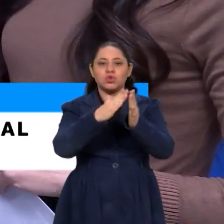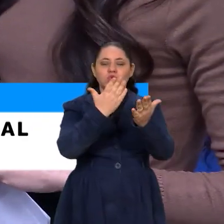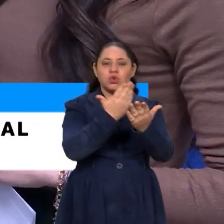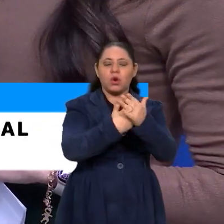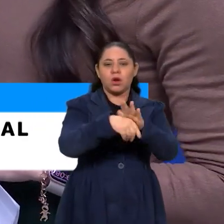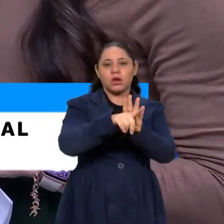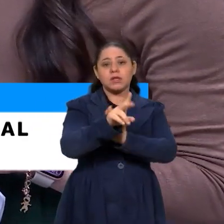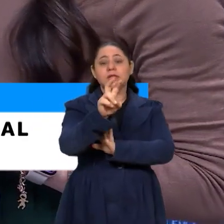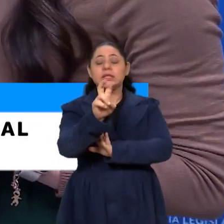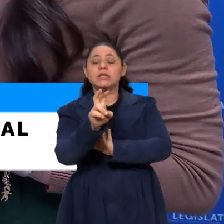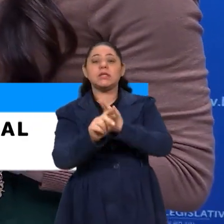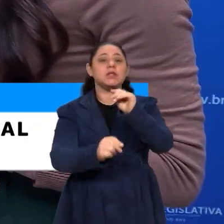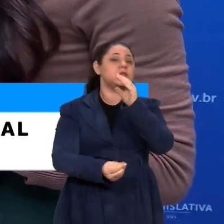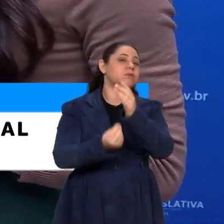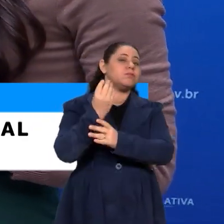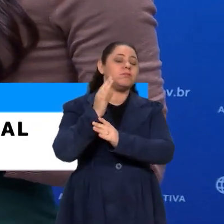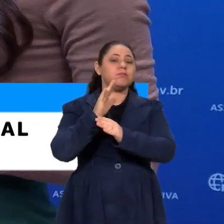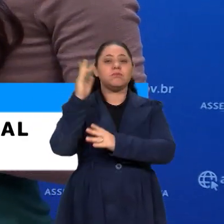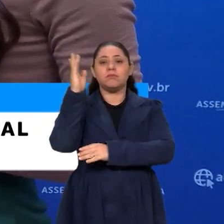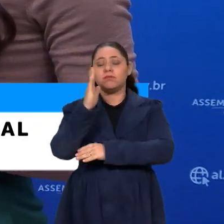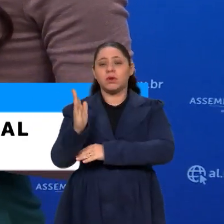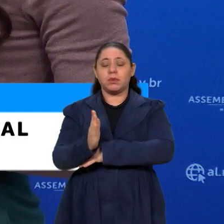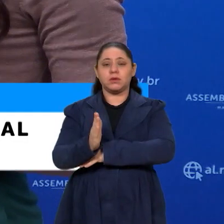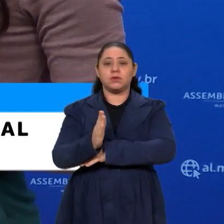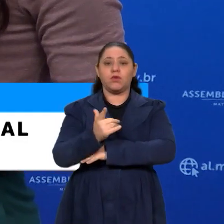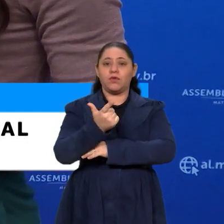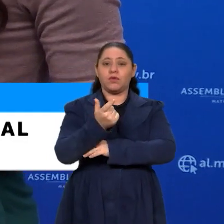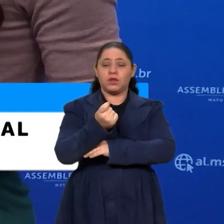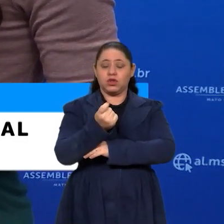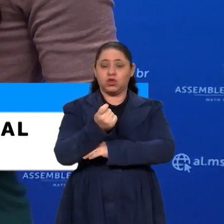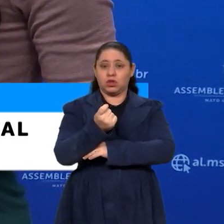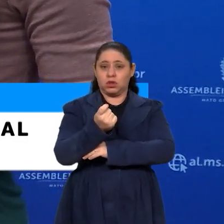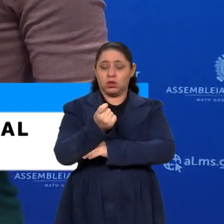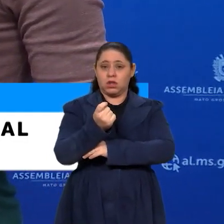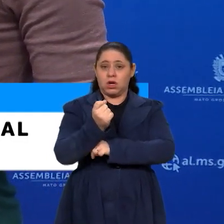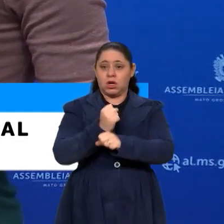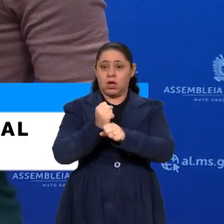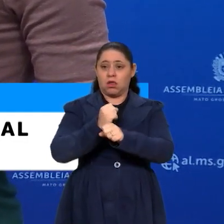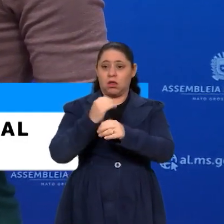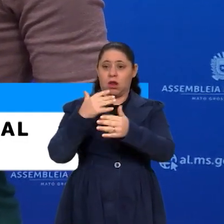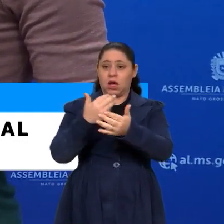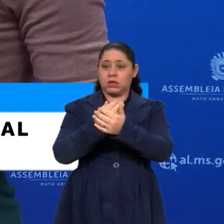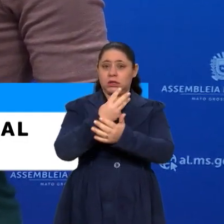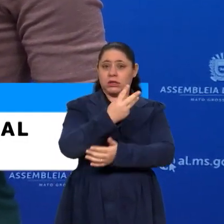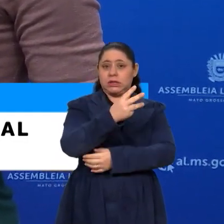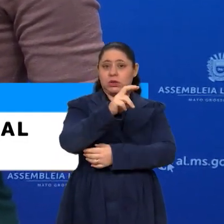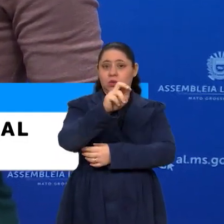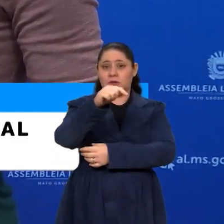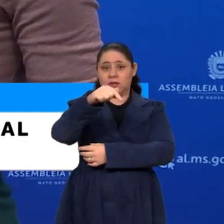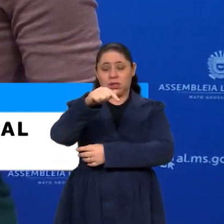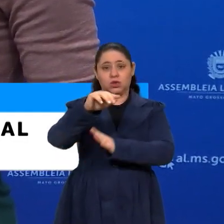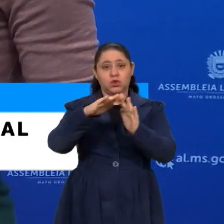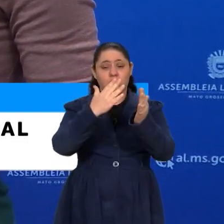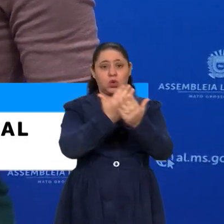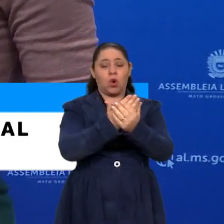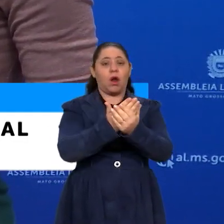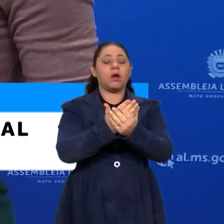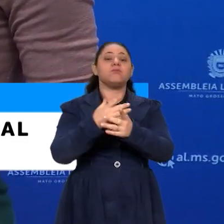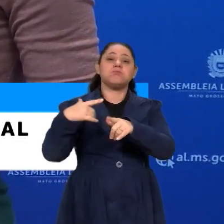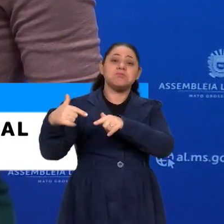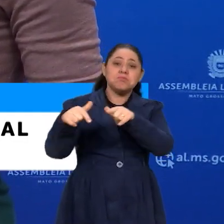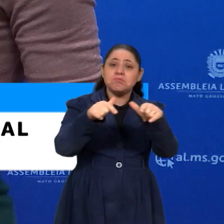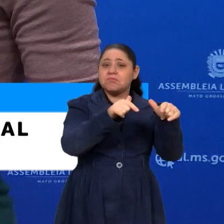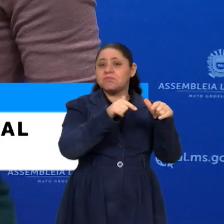5 escolas do Legislativo criadas no Brasil. E hoje, 20 anos depois, são 357 escolas que